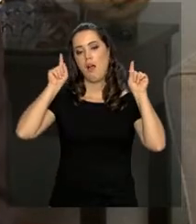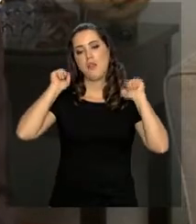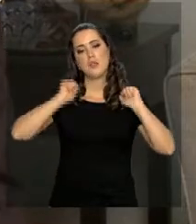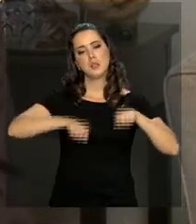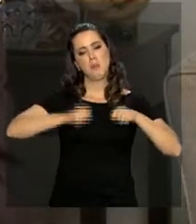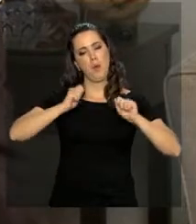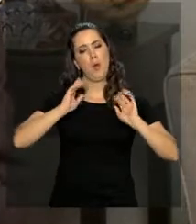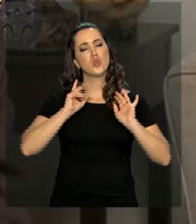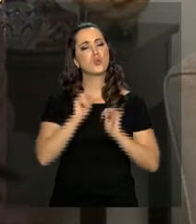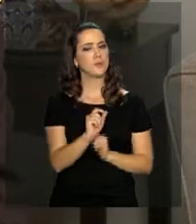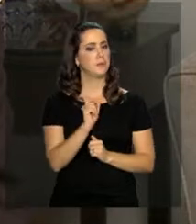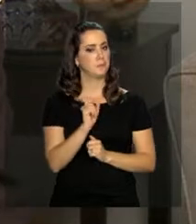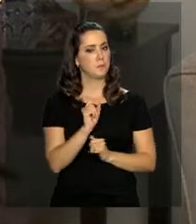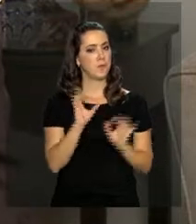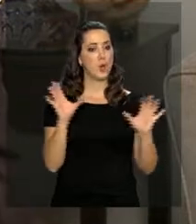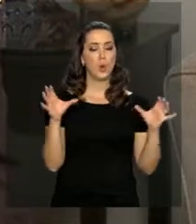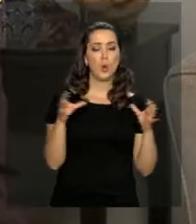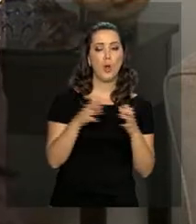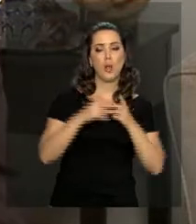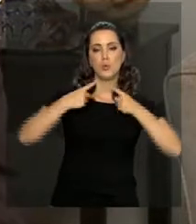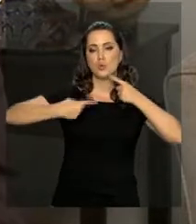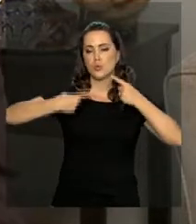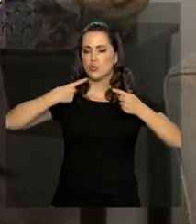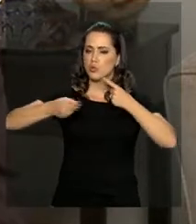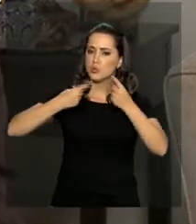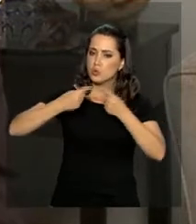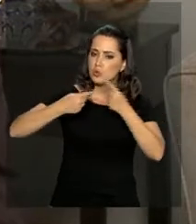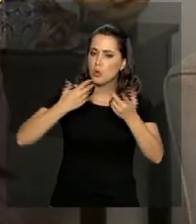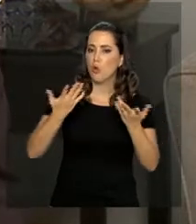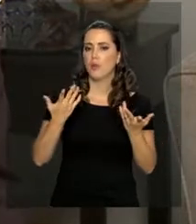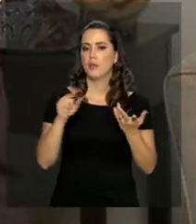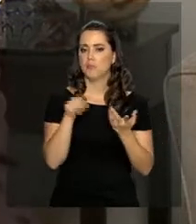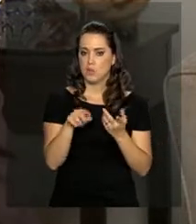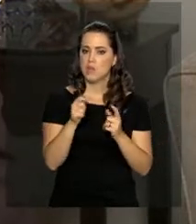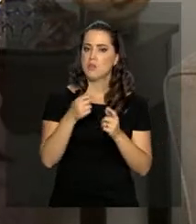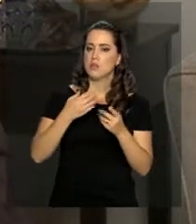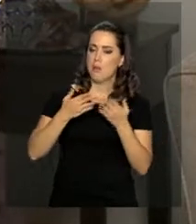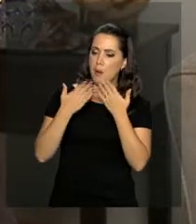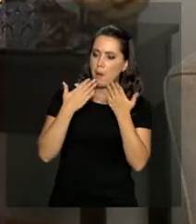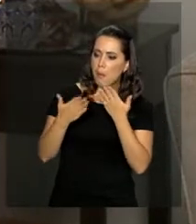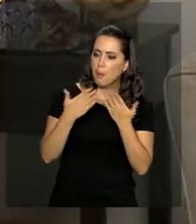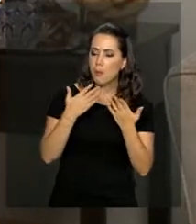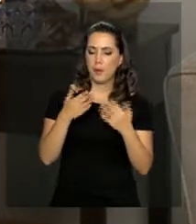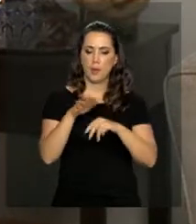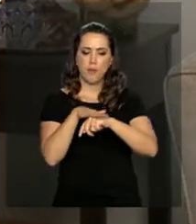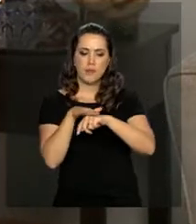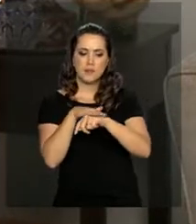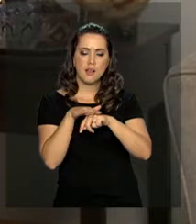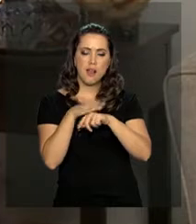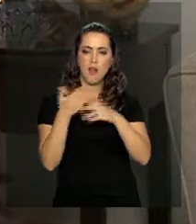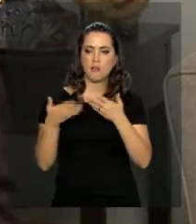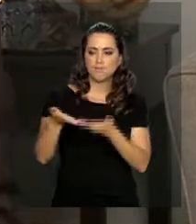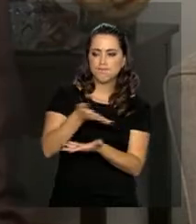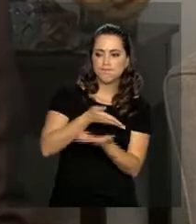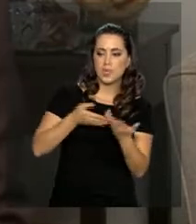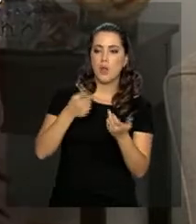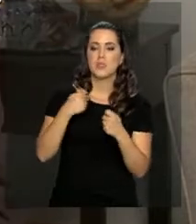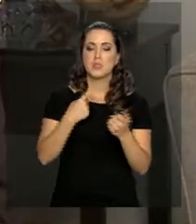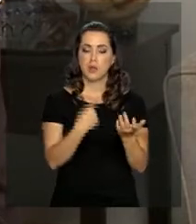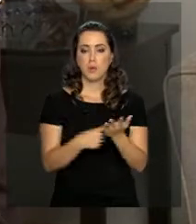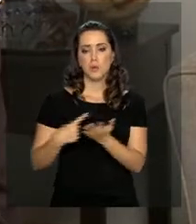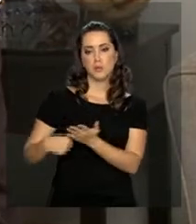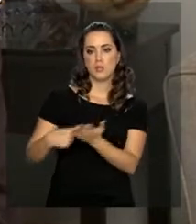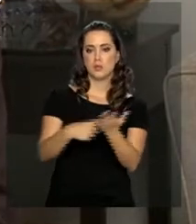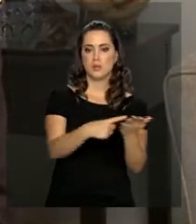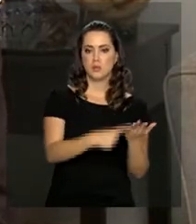medida em que ele é um furo de debate dessas questões onde essas questões não podem deixar de estar na agenda é